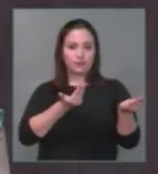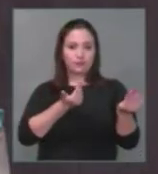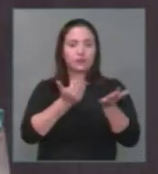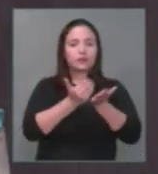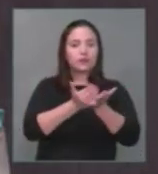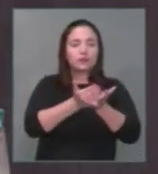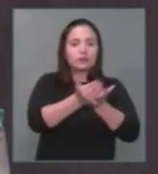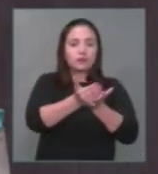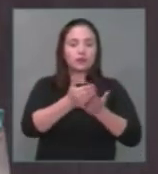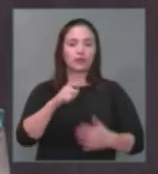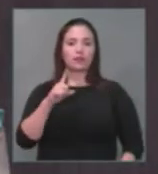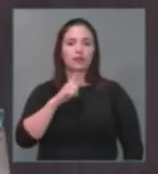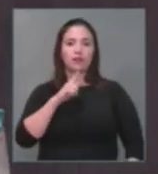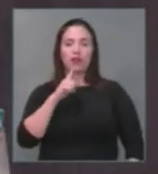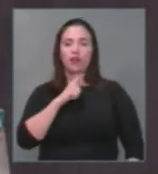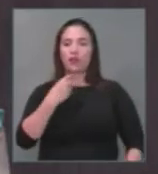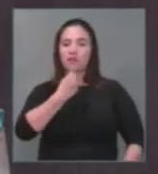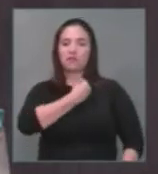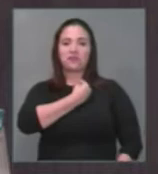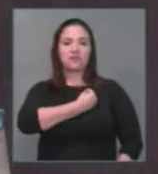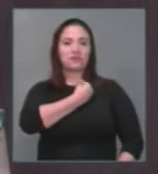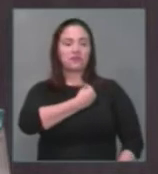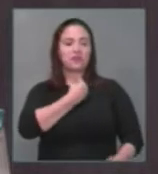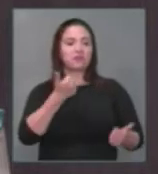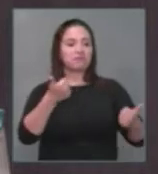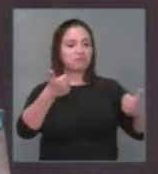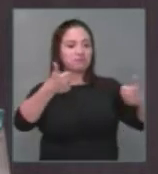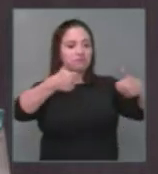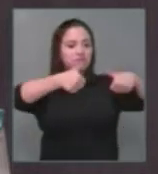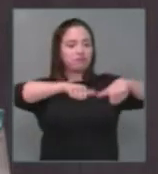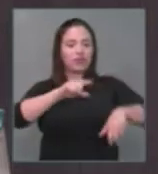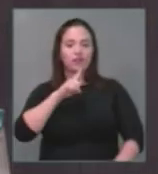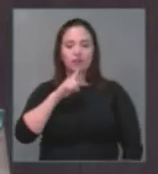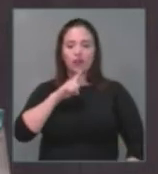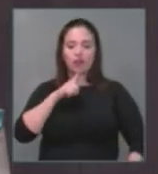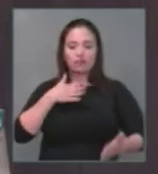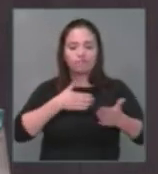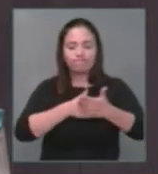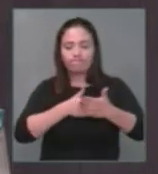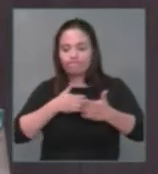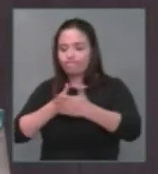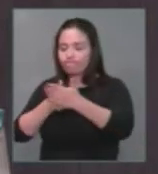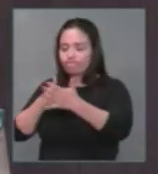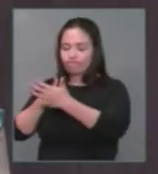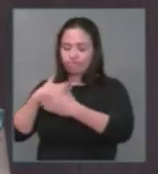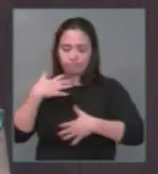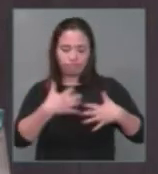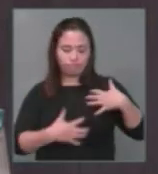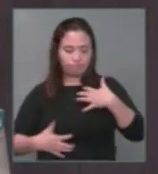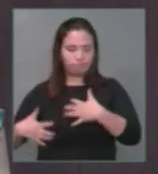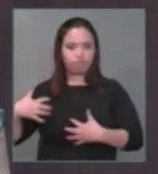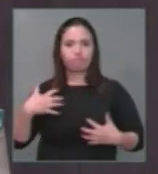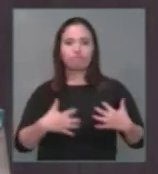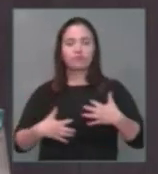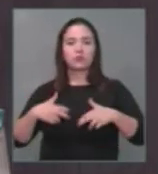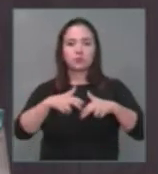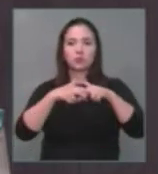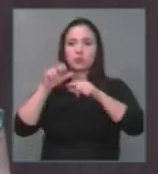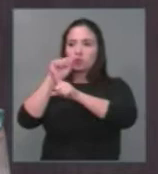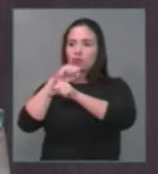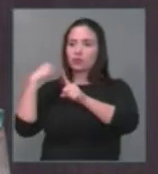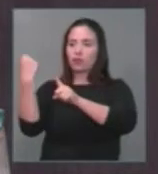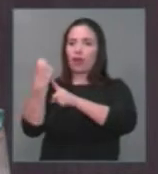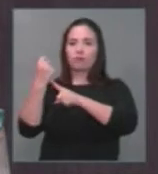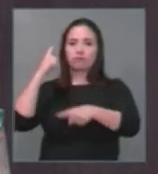com extremos constrangimentos e limitações. Uma sociedade que, portanto, as priva,